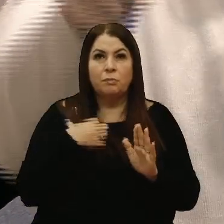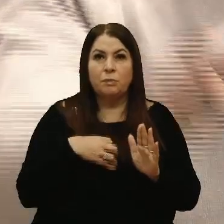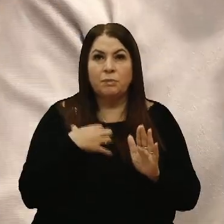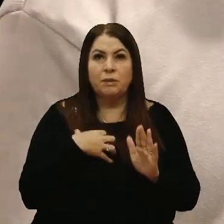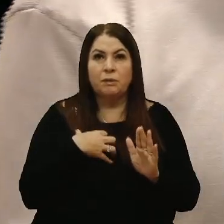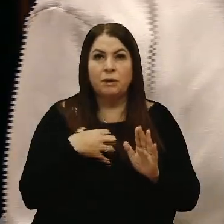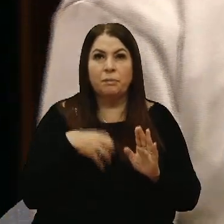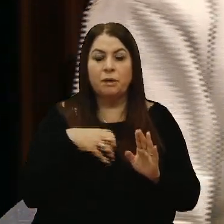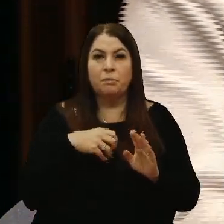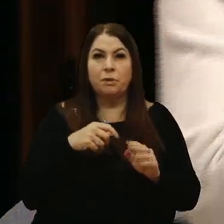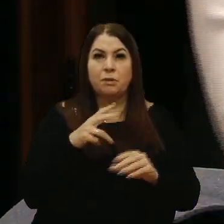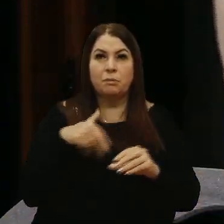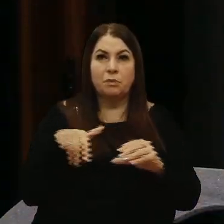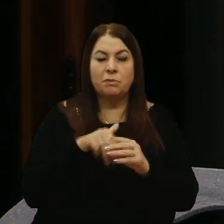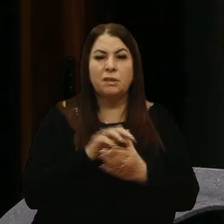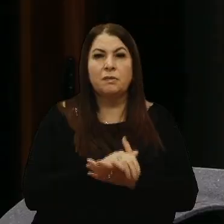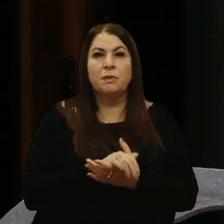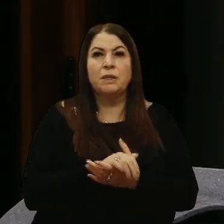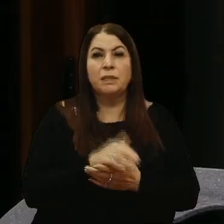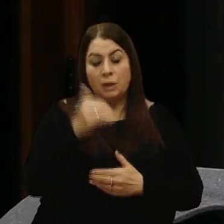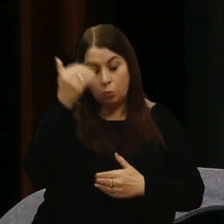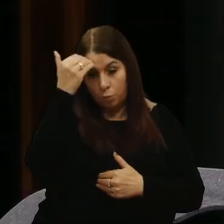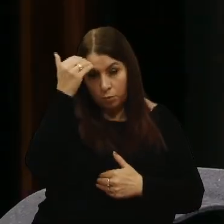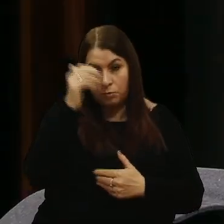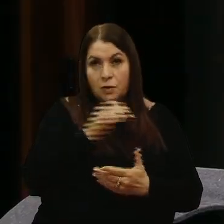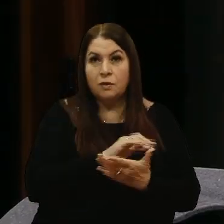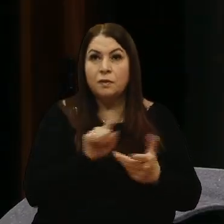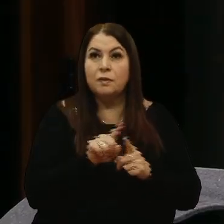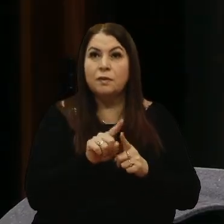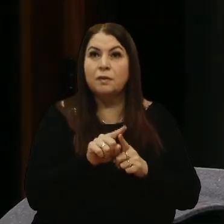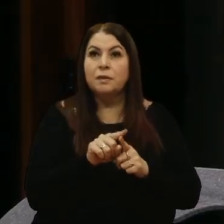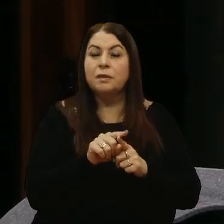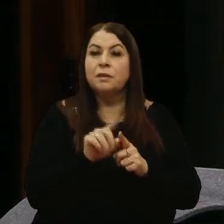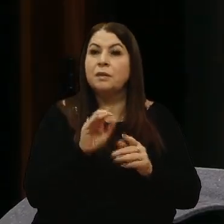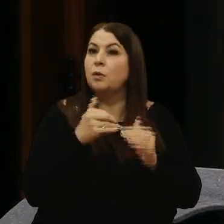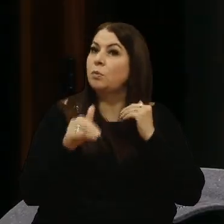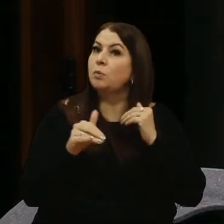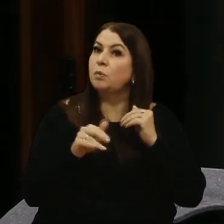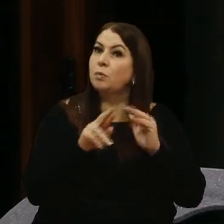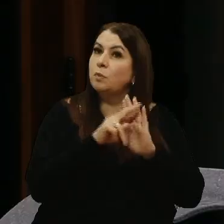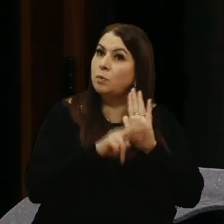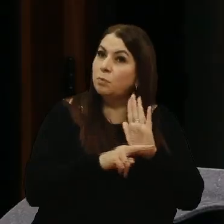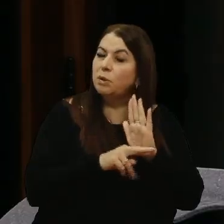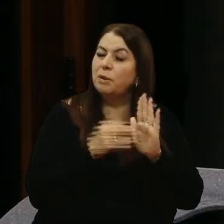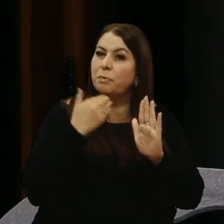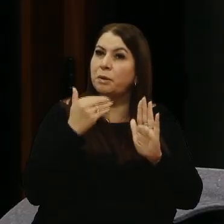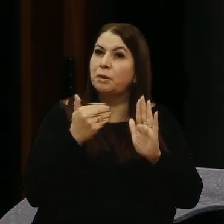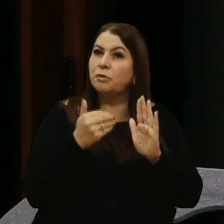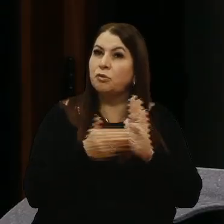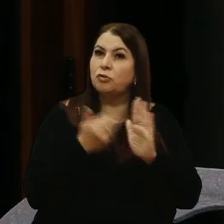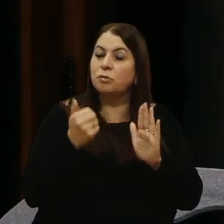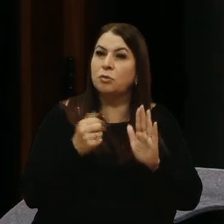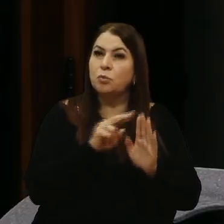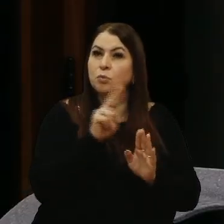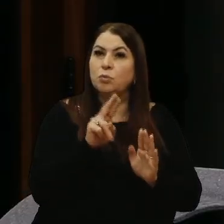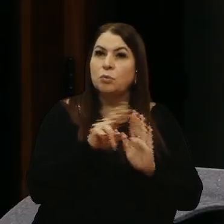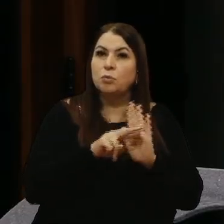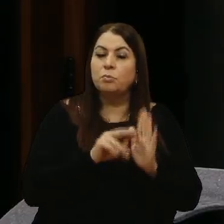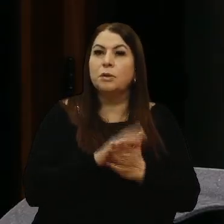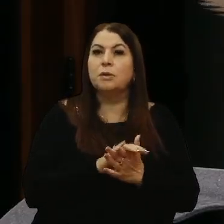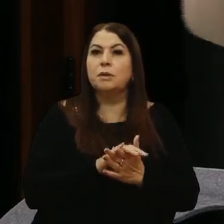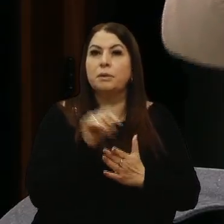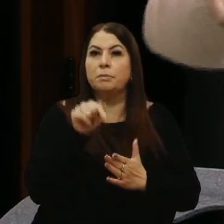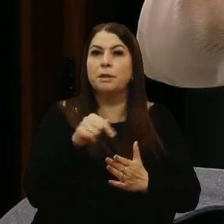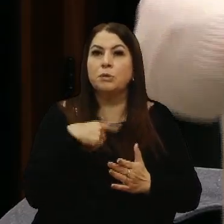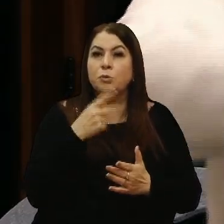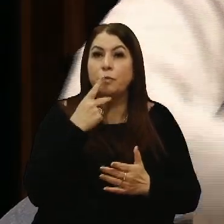parte. Ficar bravo tem que ir para a tribuna. Tem que aguentar. E se contesta regimento, pede para tirar ou usa o regimento. Mas